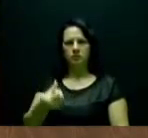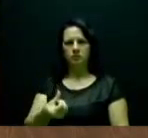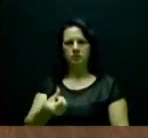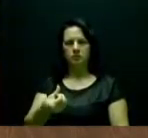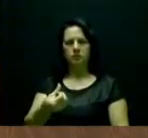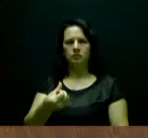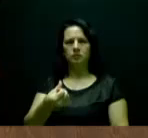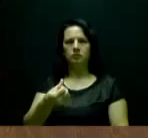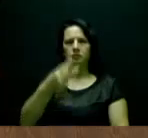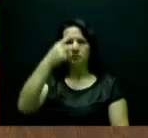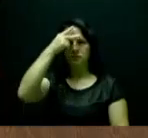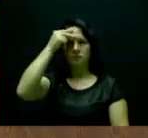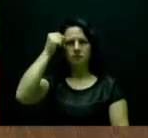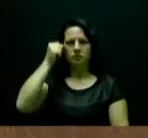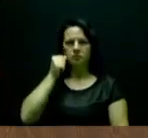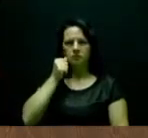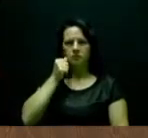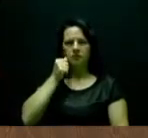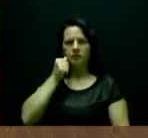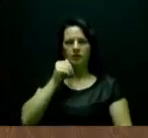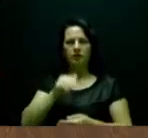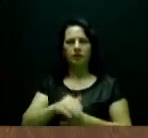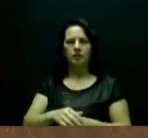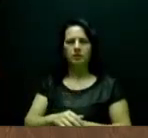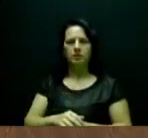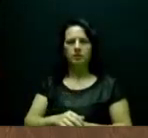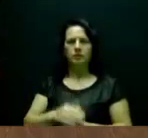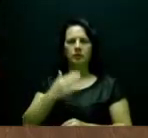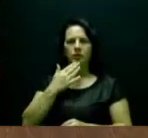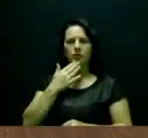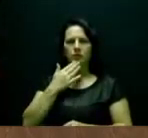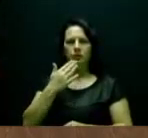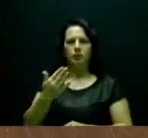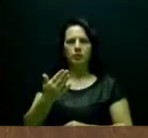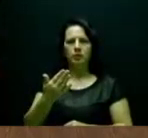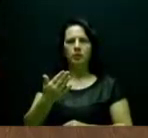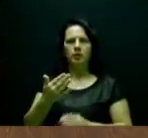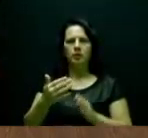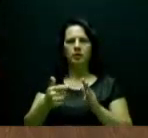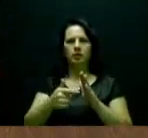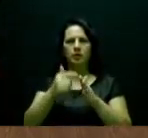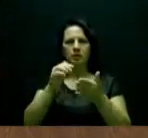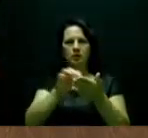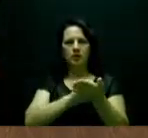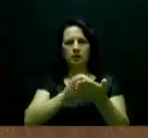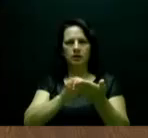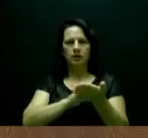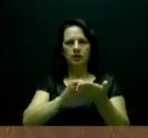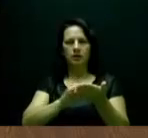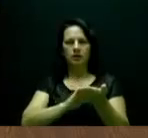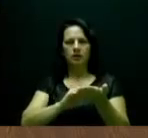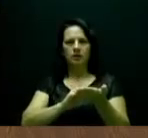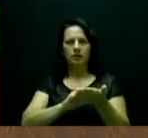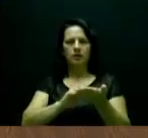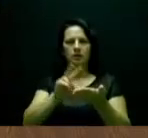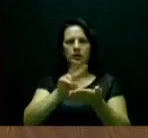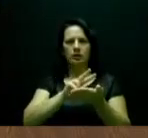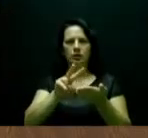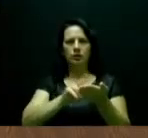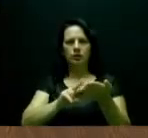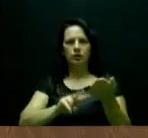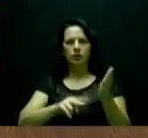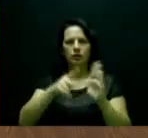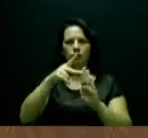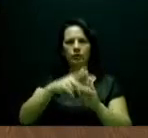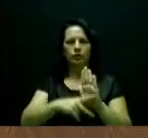06/2016, autoria prefeita municipal. Solicito ao senhor primeiro secretário que proceda a leitura